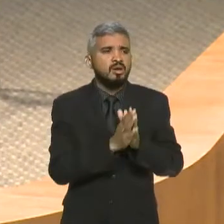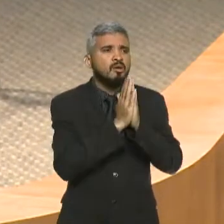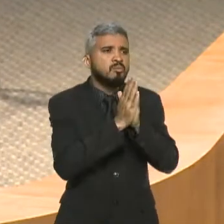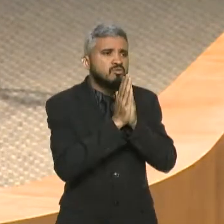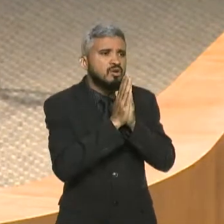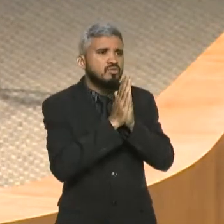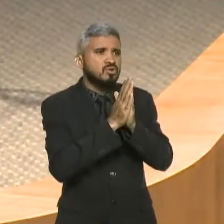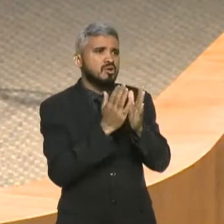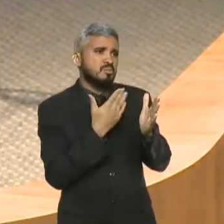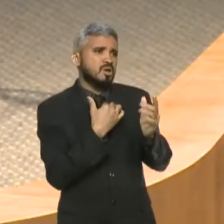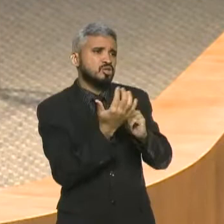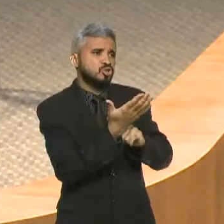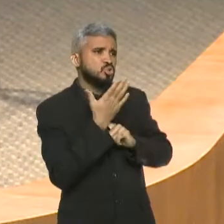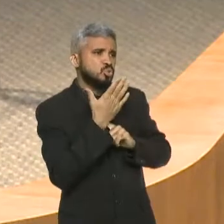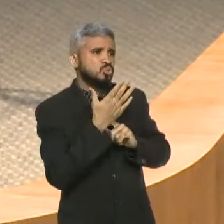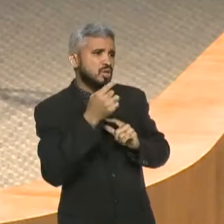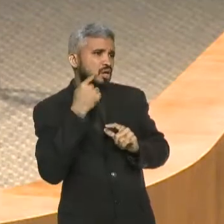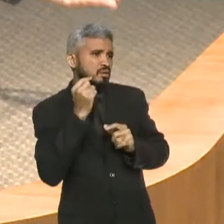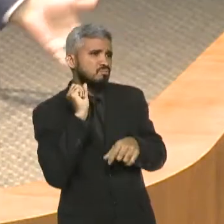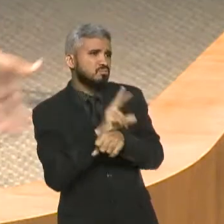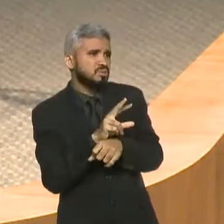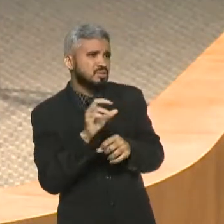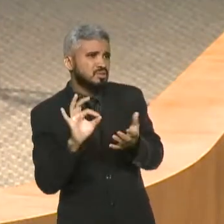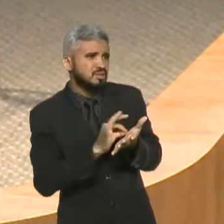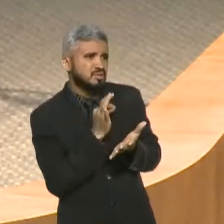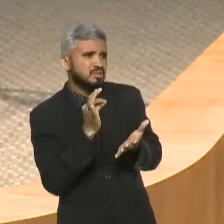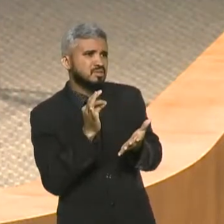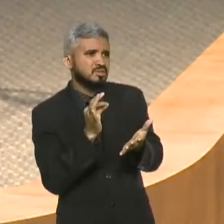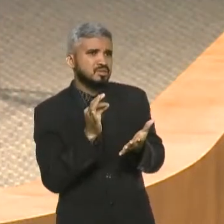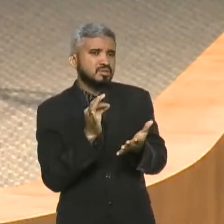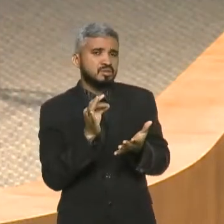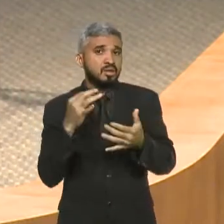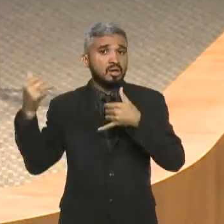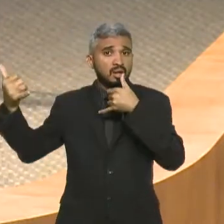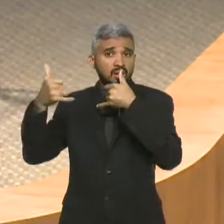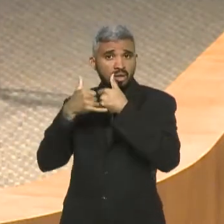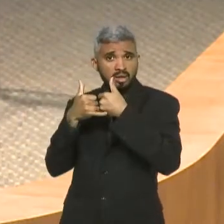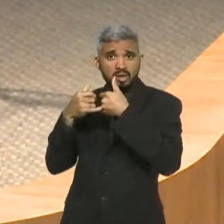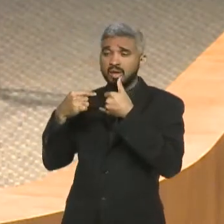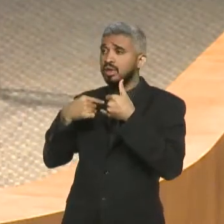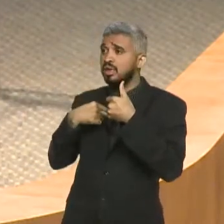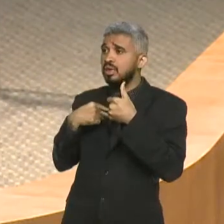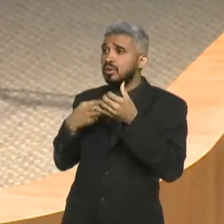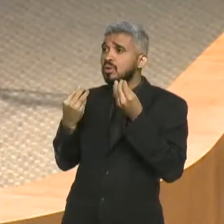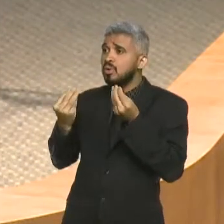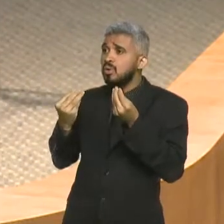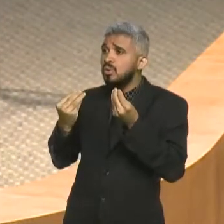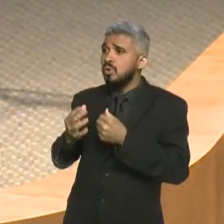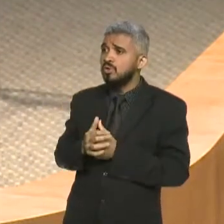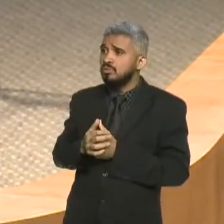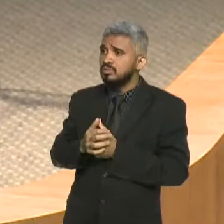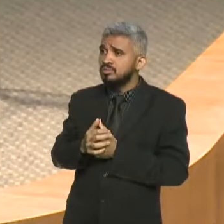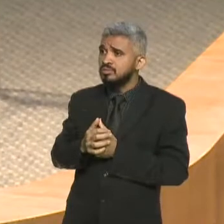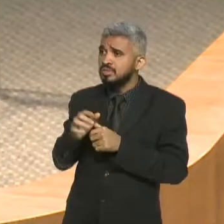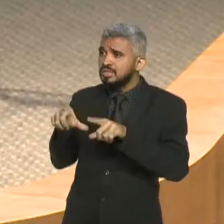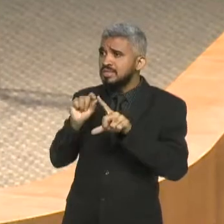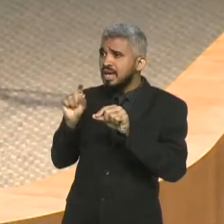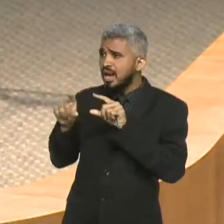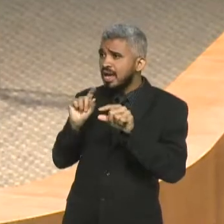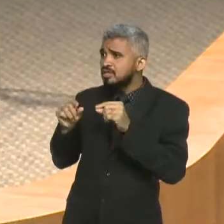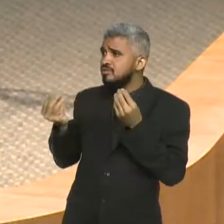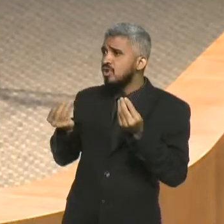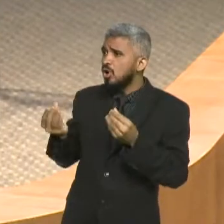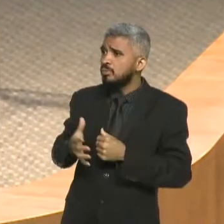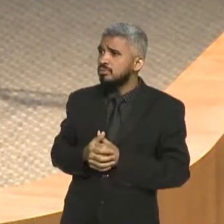seletivo? A resposta minha, deputado César Pires, é a mesma. Como se é um seletivo? Não, deputado, é porque eu fui